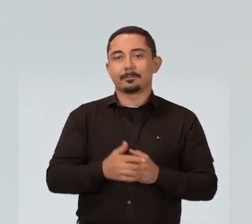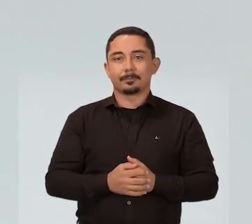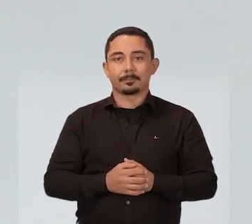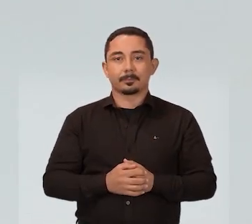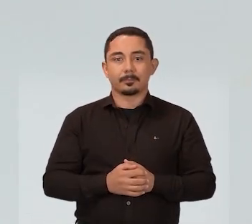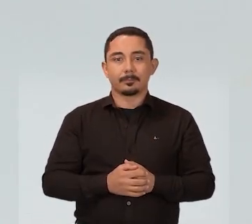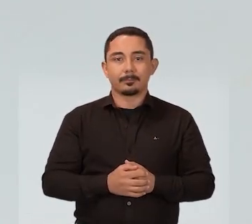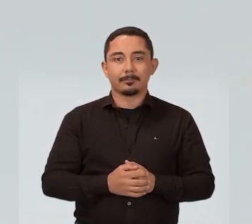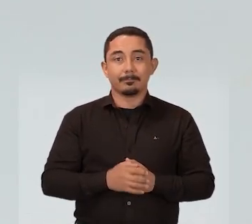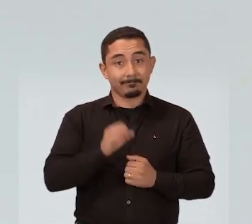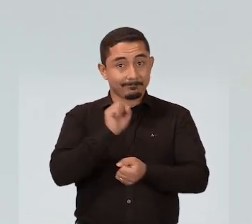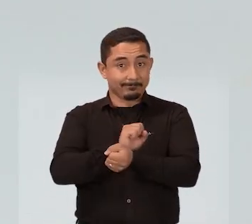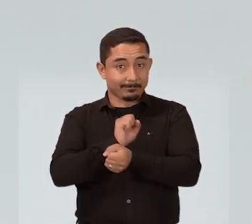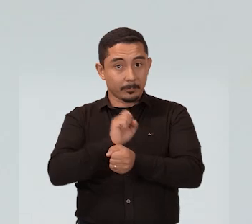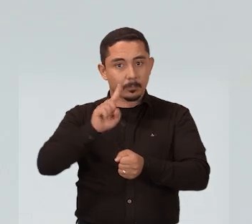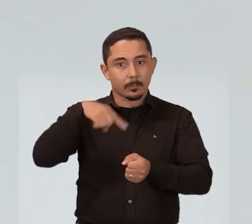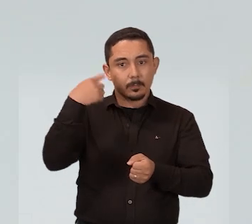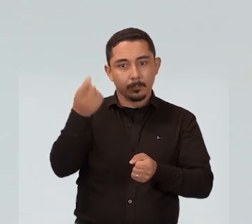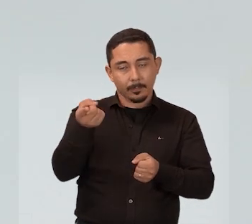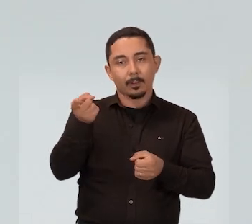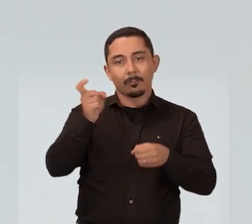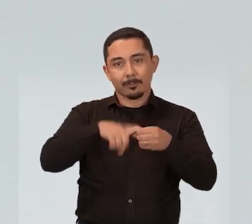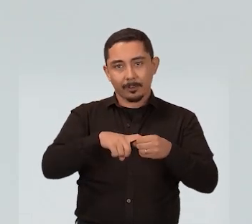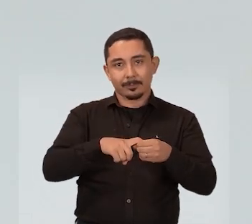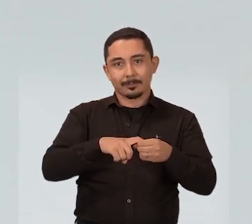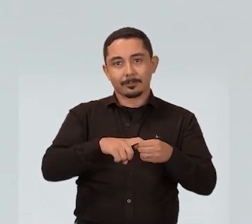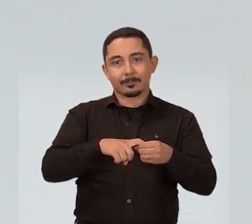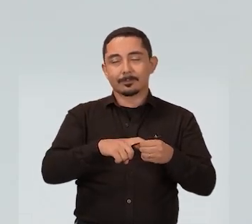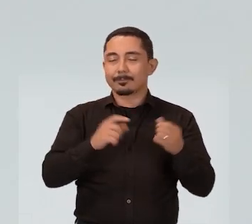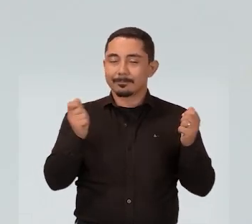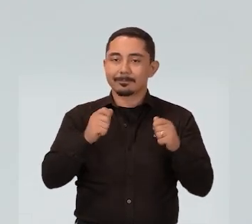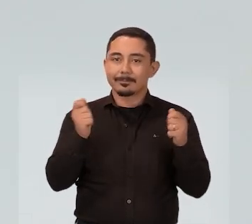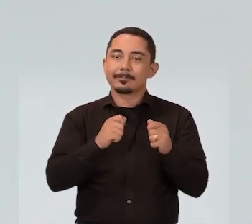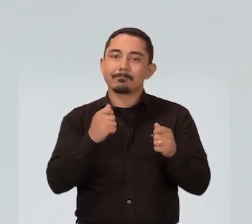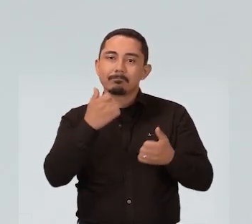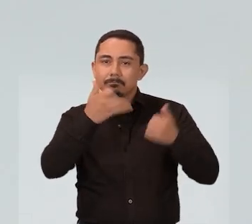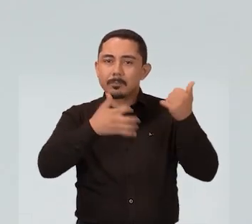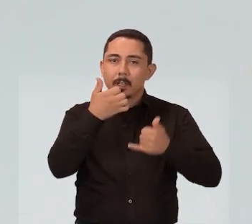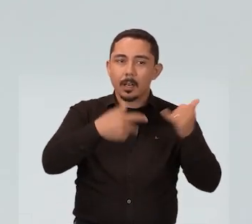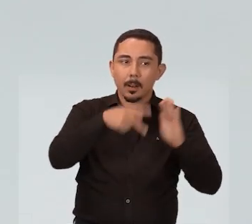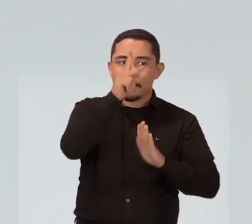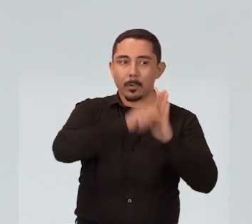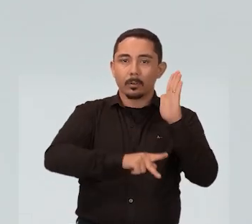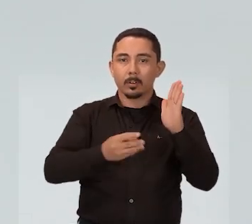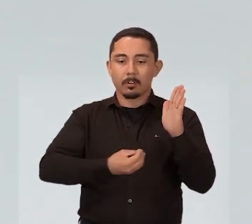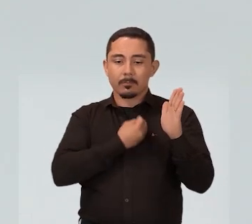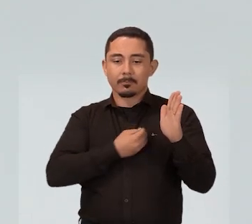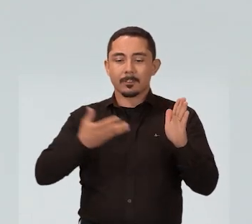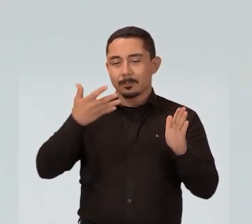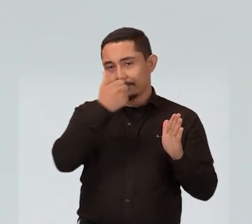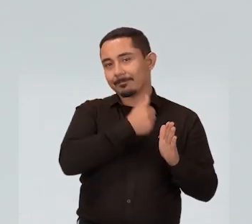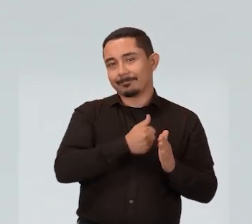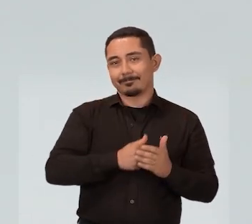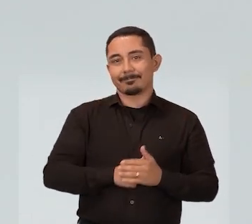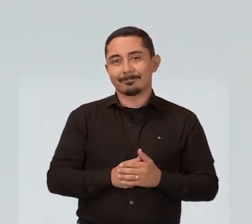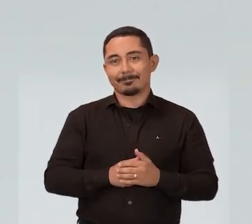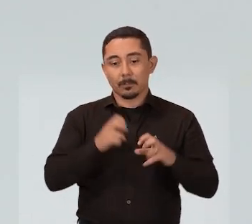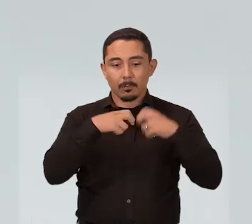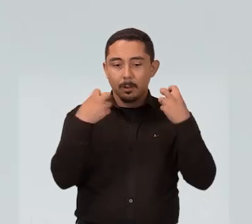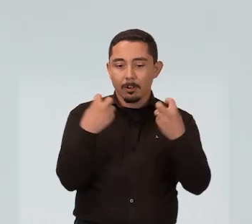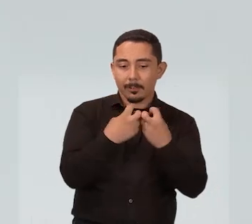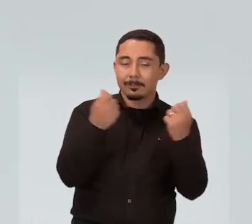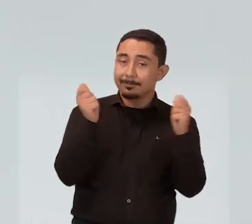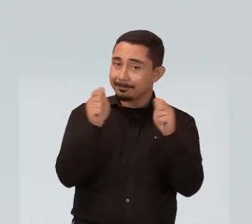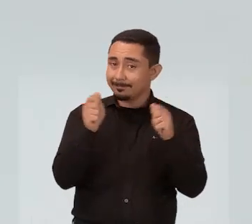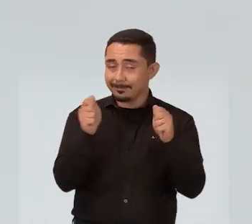trabalhadoras e trabalhadores? Não saia daí. No próximo bloco, vamos falar um pouco mais sobre o projeto Vida Após Resgate no Roda